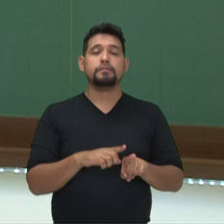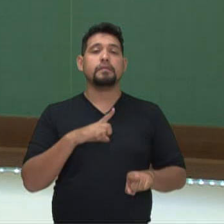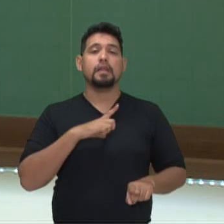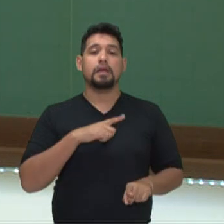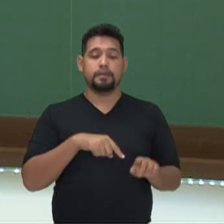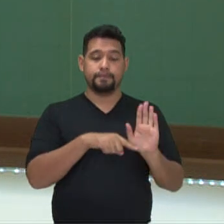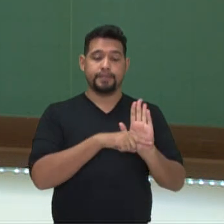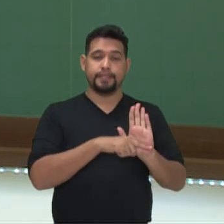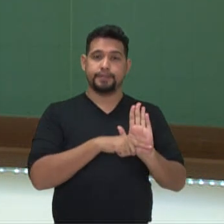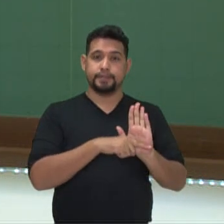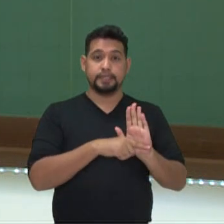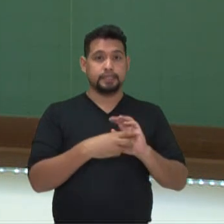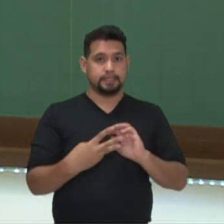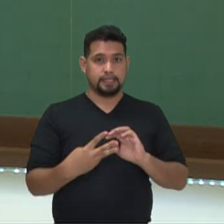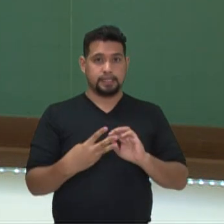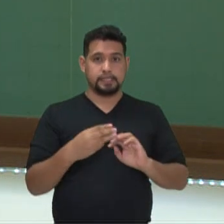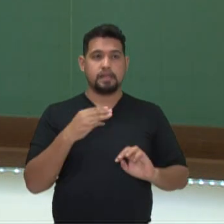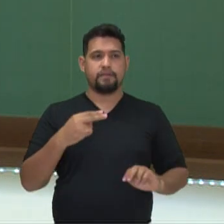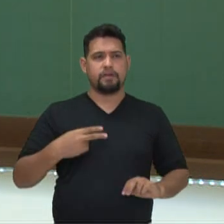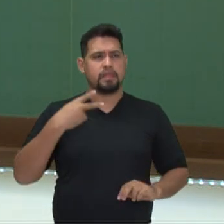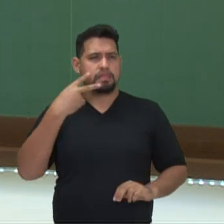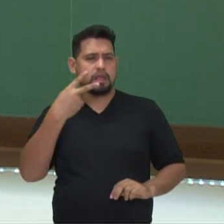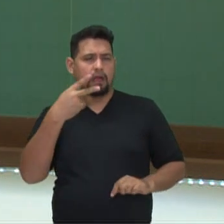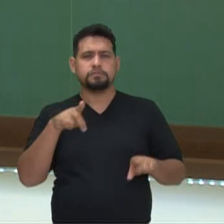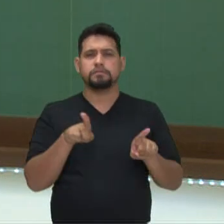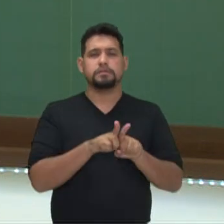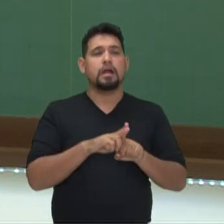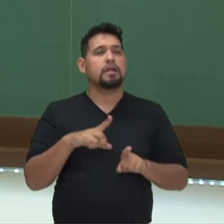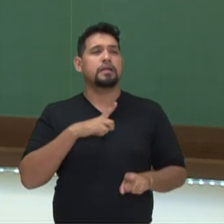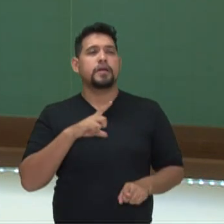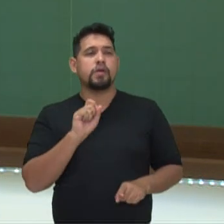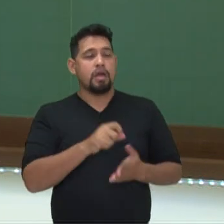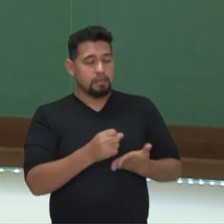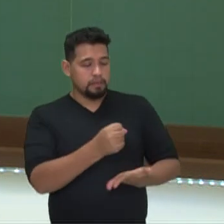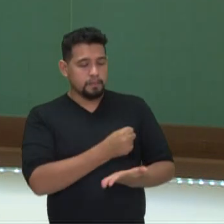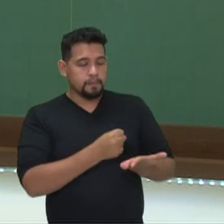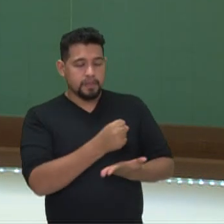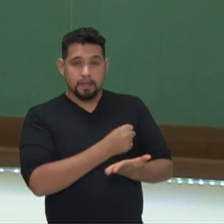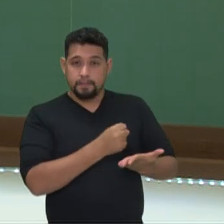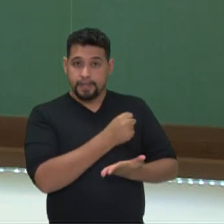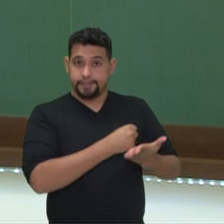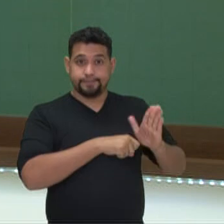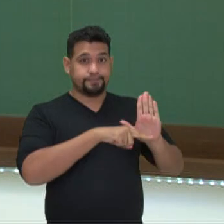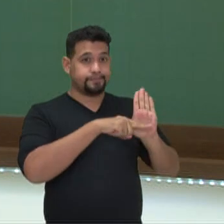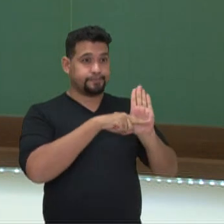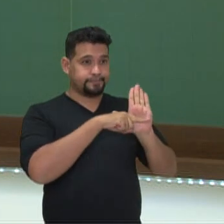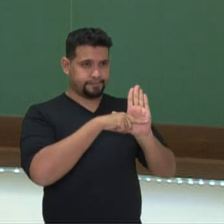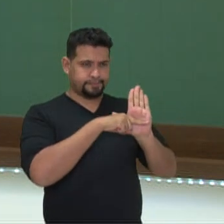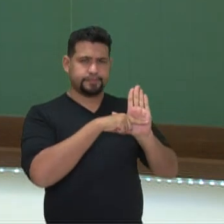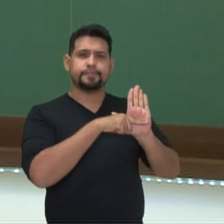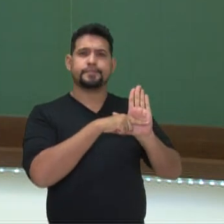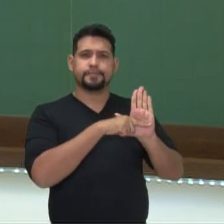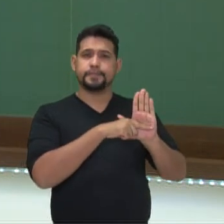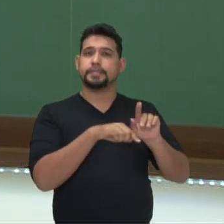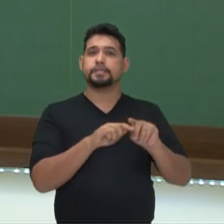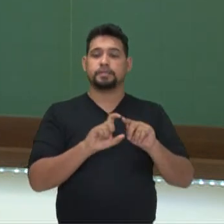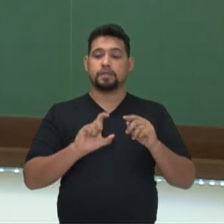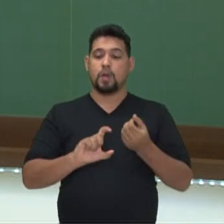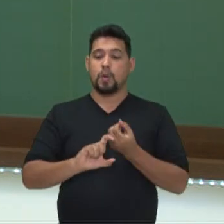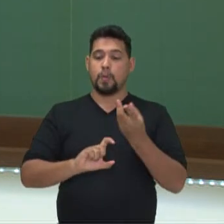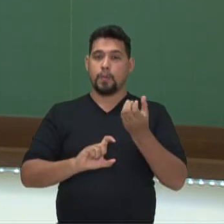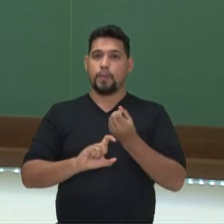3 elevado à segunda potência, ou seja, nós temos uma base negativa com expoente